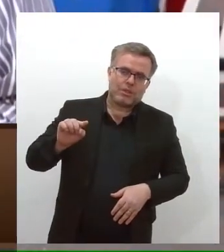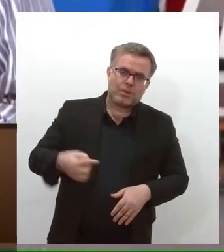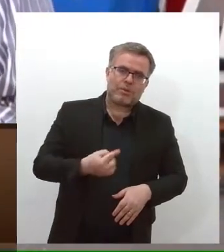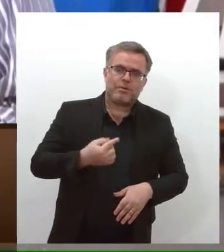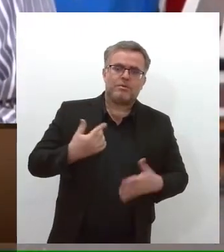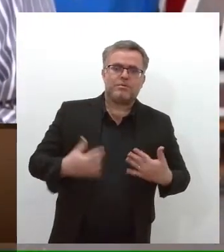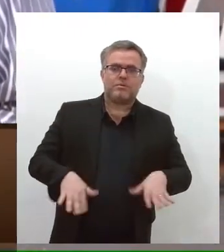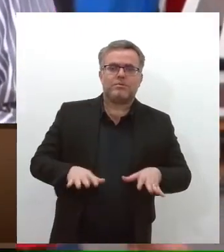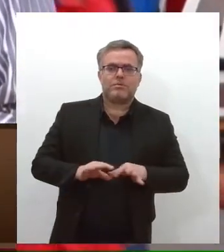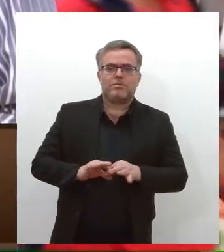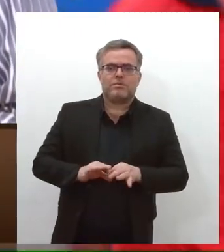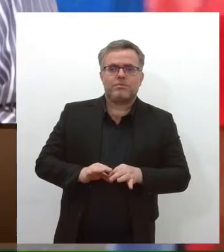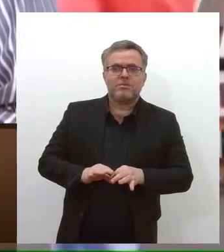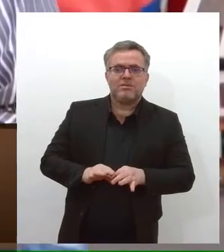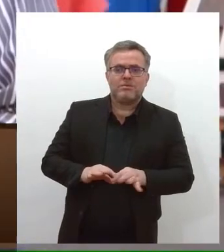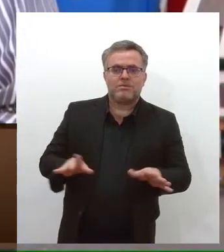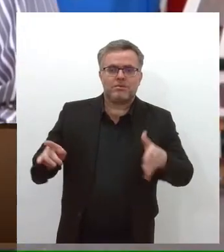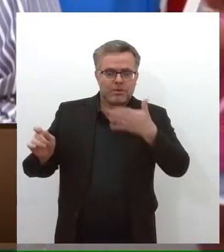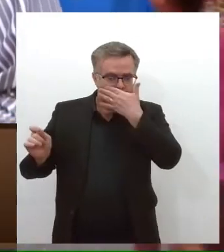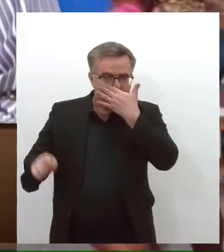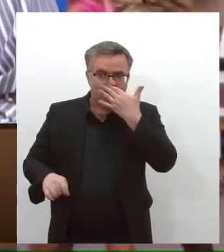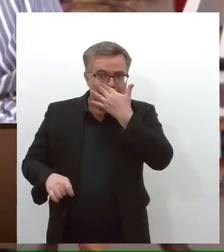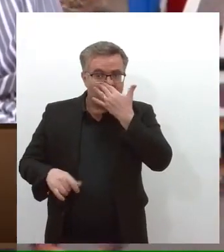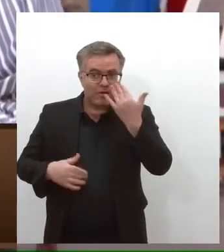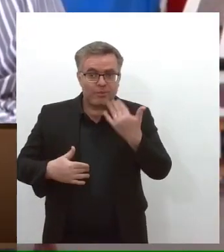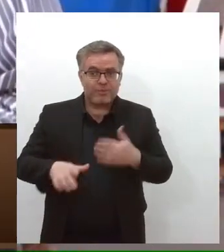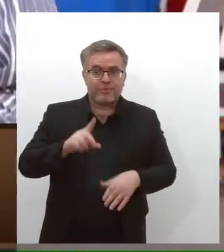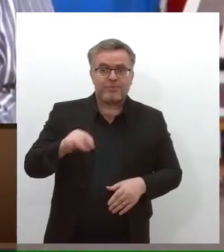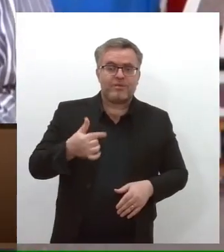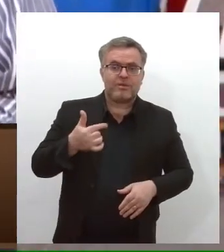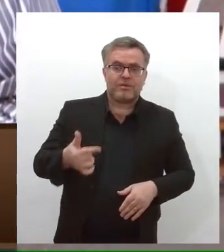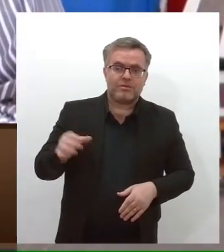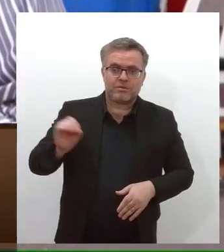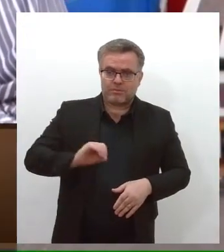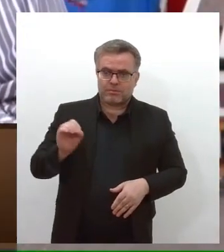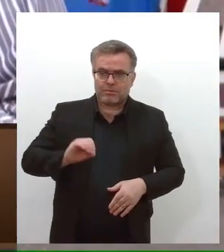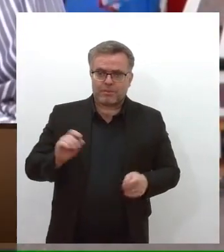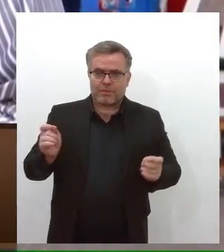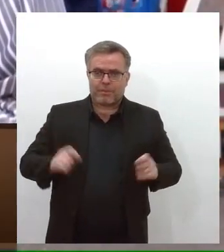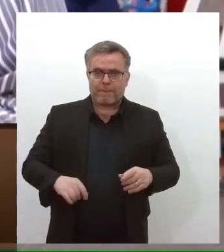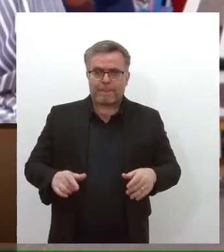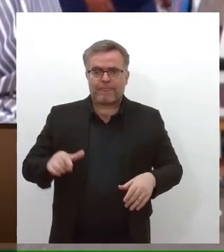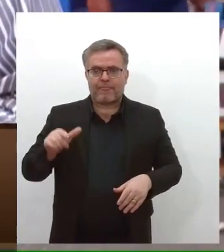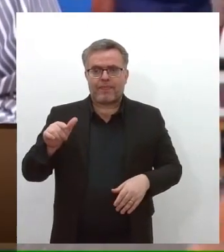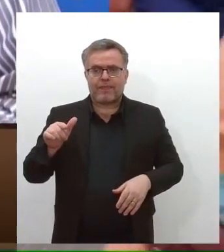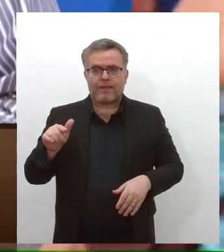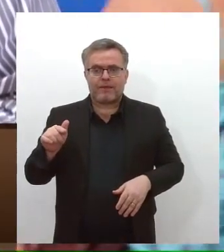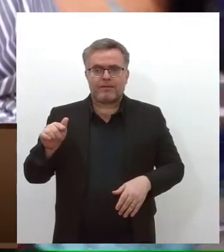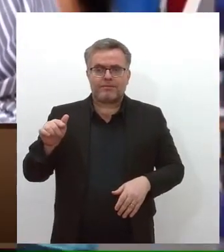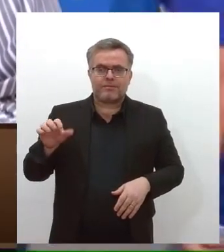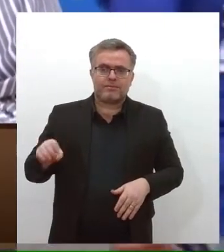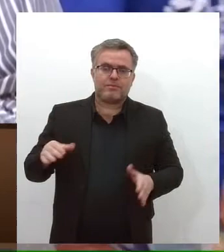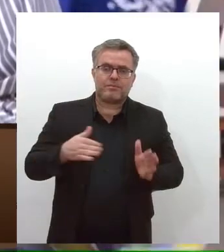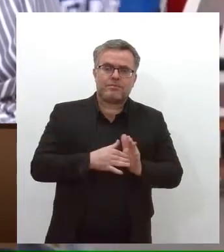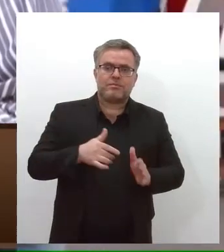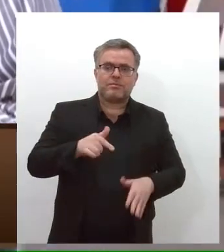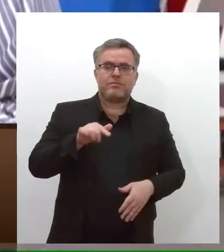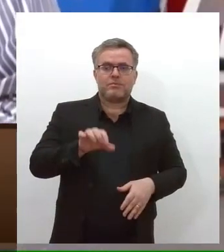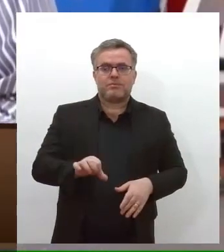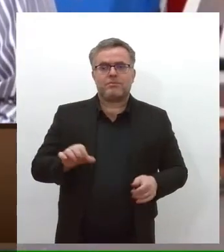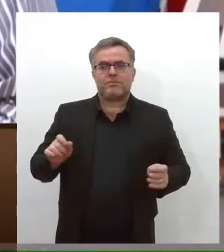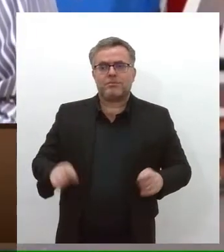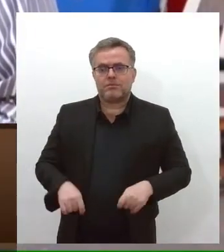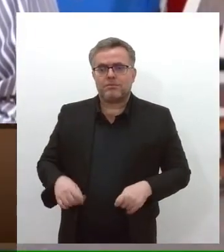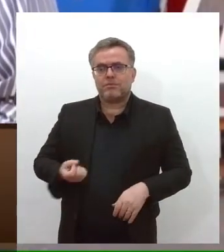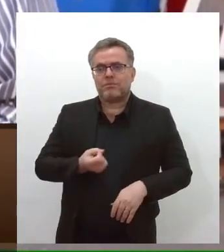das eleições do próximo dia 2 de outubro. Só entre 70 e 79 anos, o número de eleitores ultrapassa